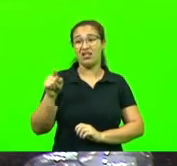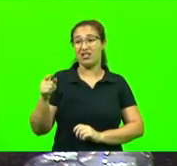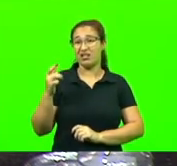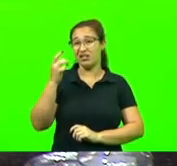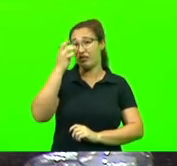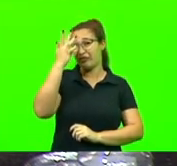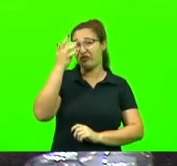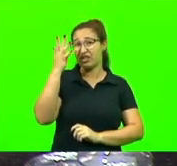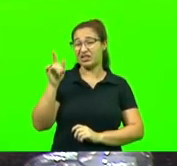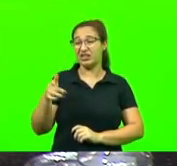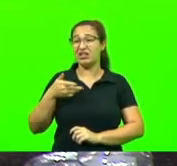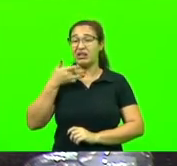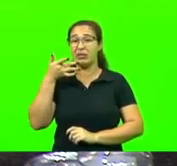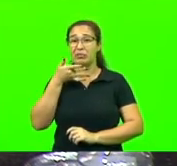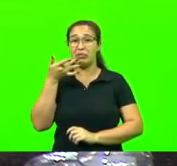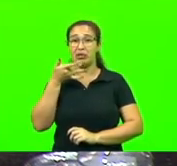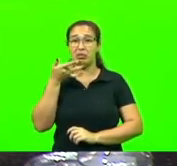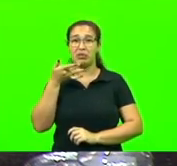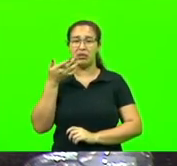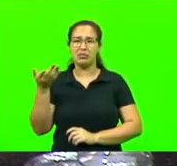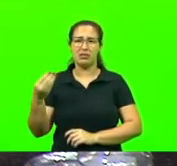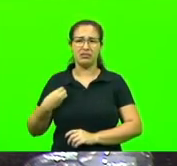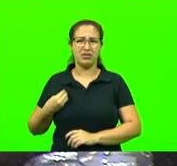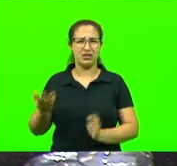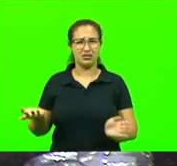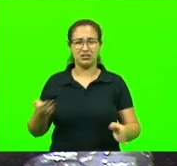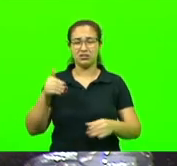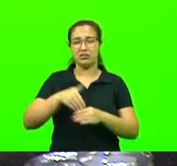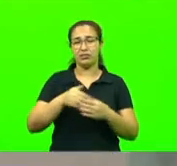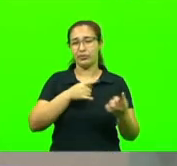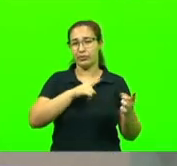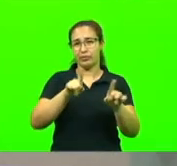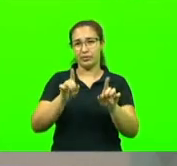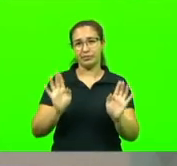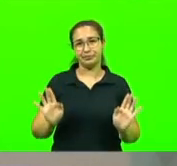não merece. Por isso, o meu voto será contrário.